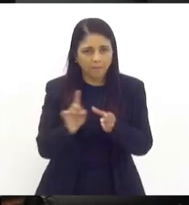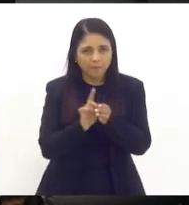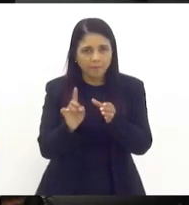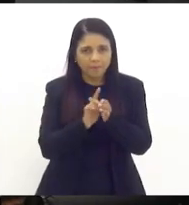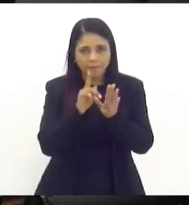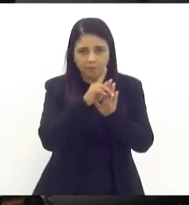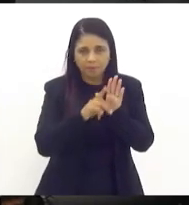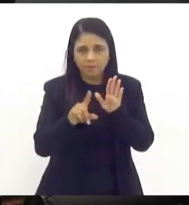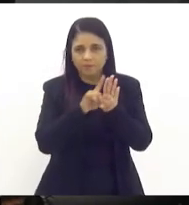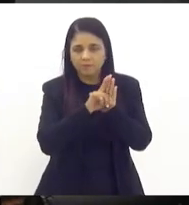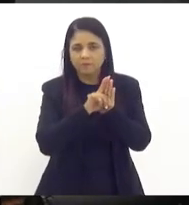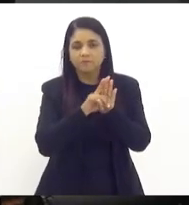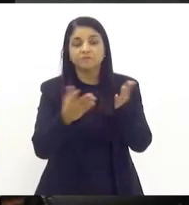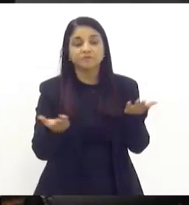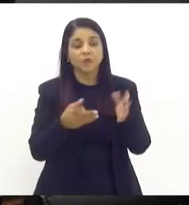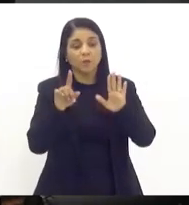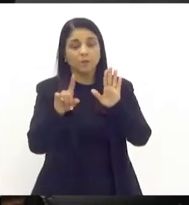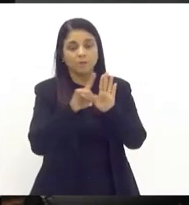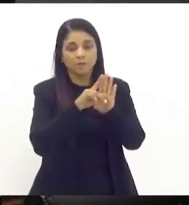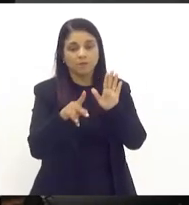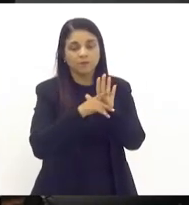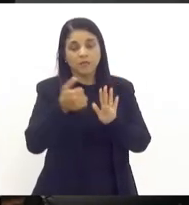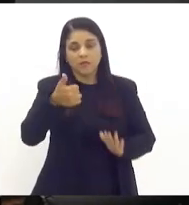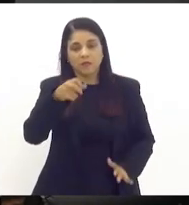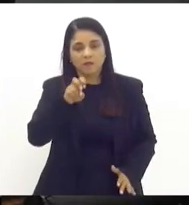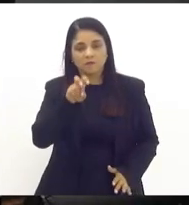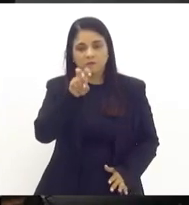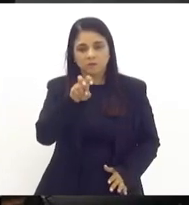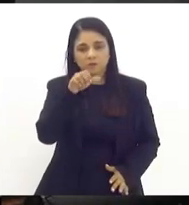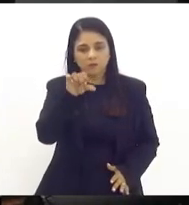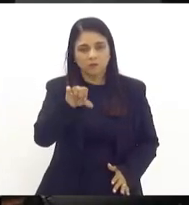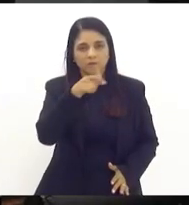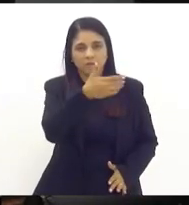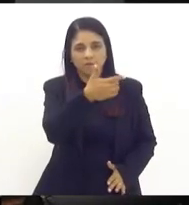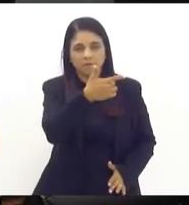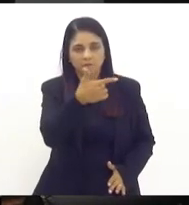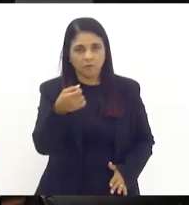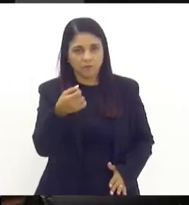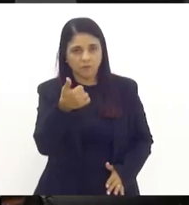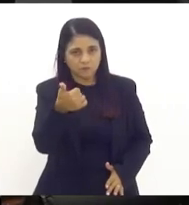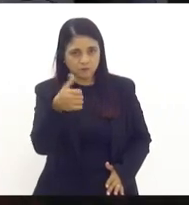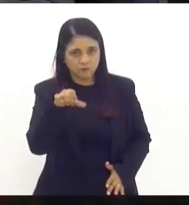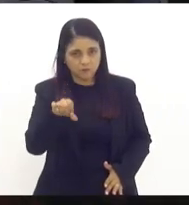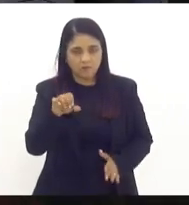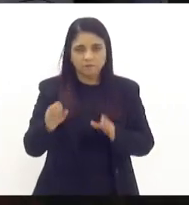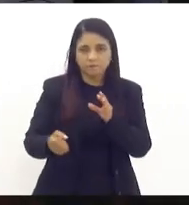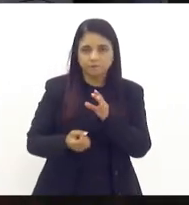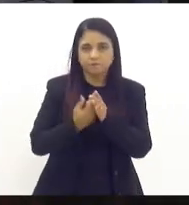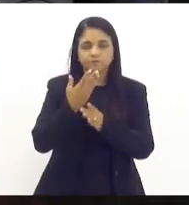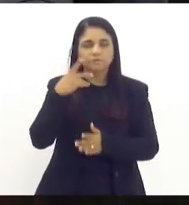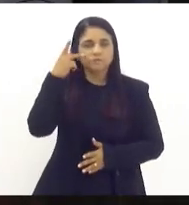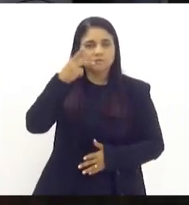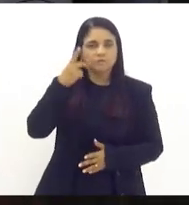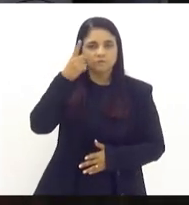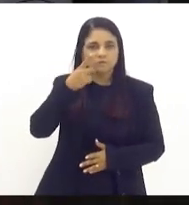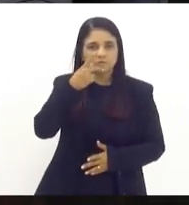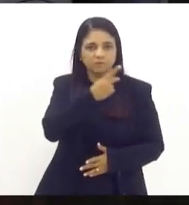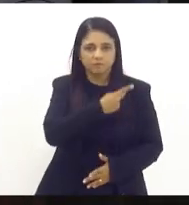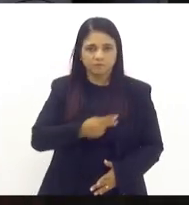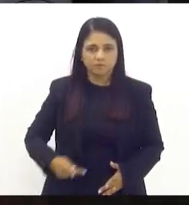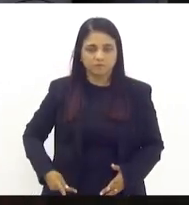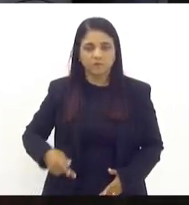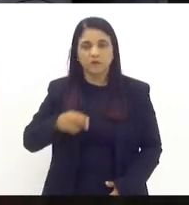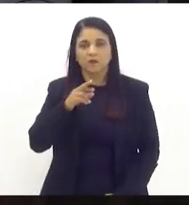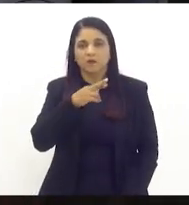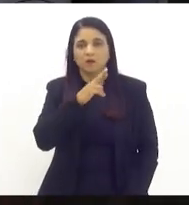vamos lá projeto de lei 1559/2019 de nosso Nobre Presidente o